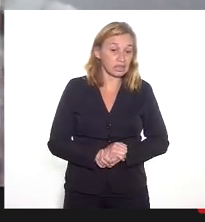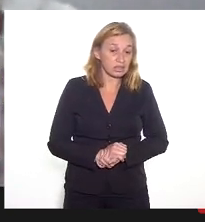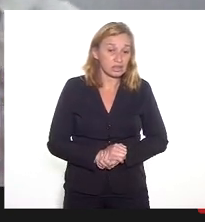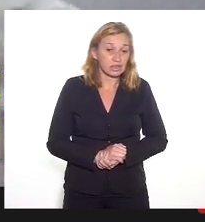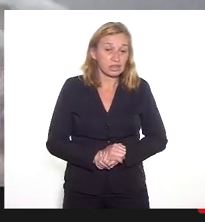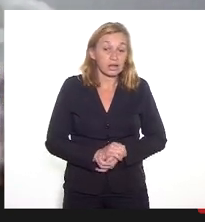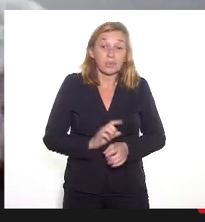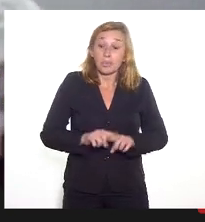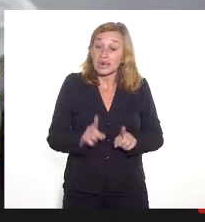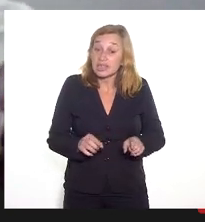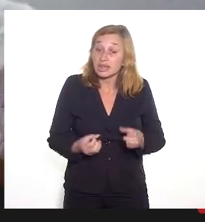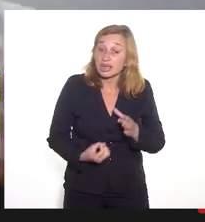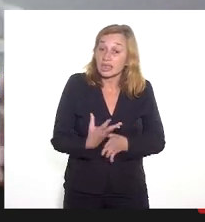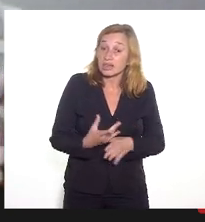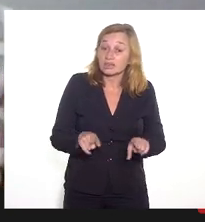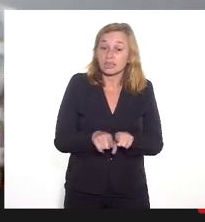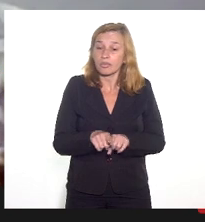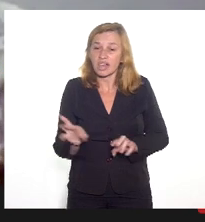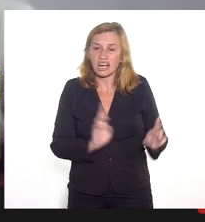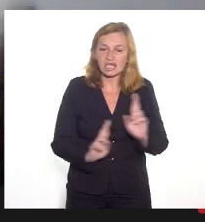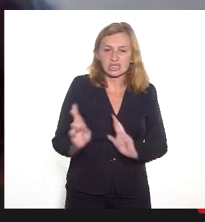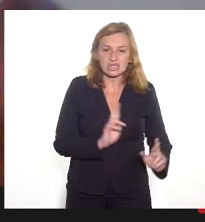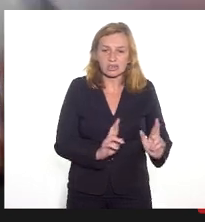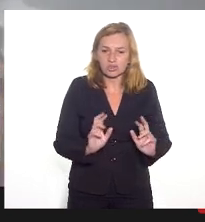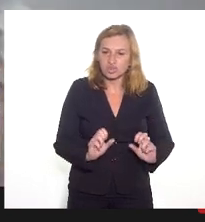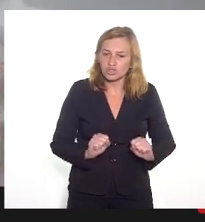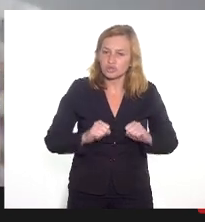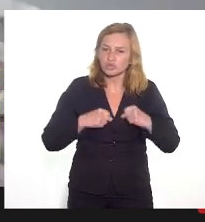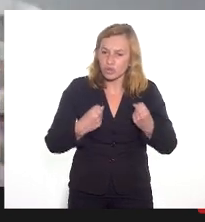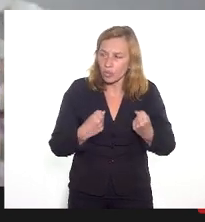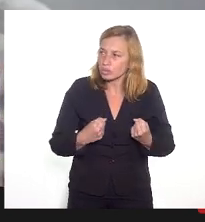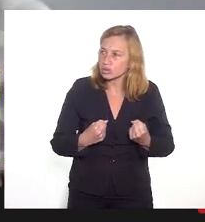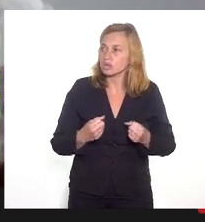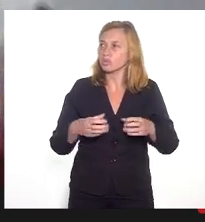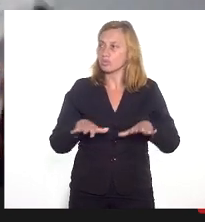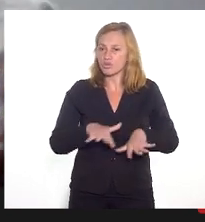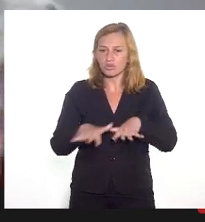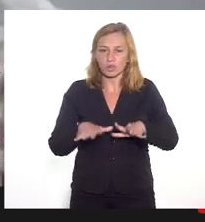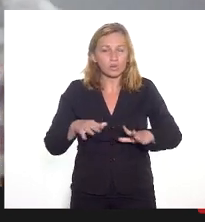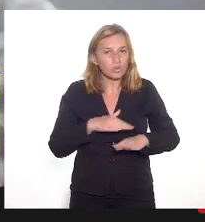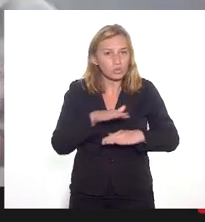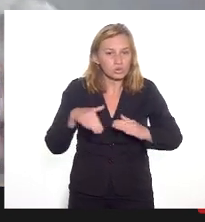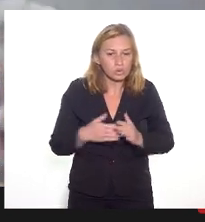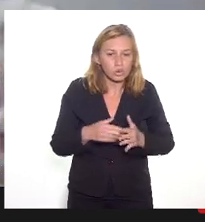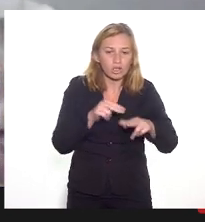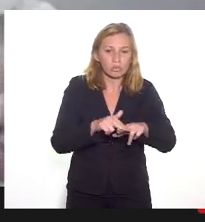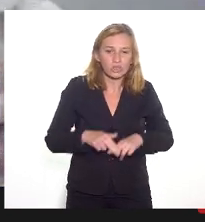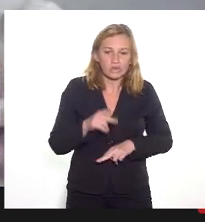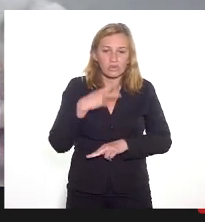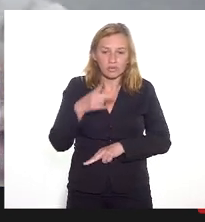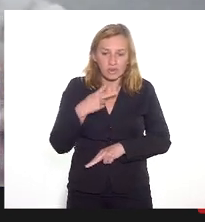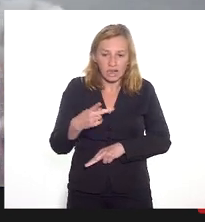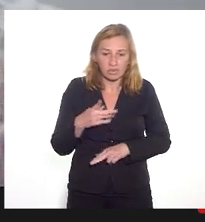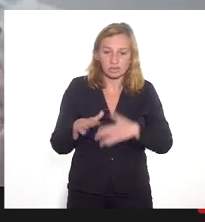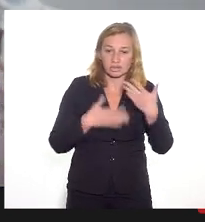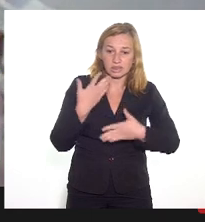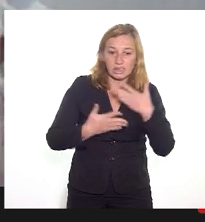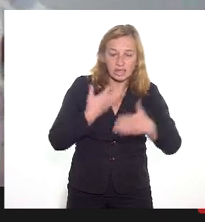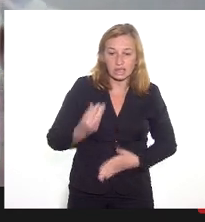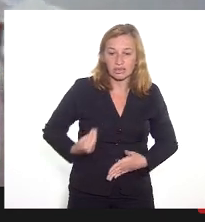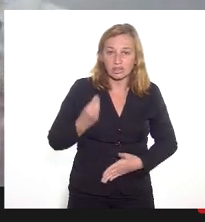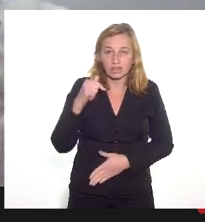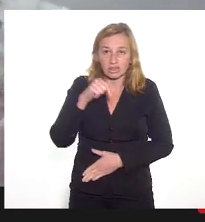que há também a correlação de forças, o movimento como um todo, por isso eu digo a nossa alegria de estar